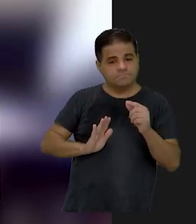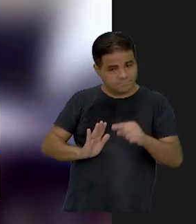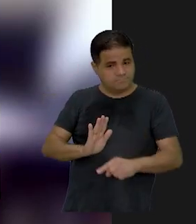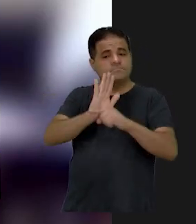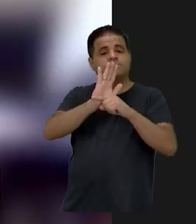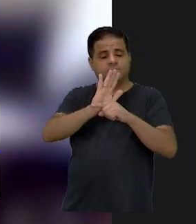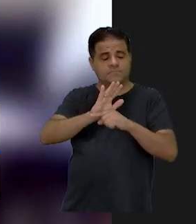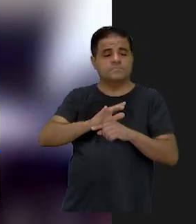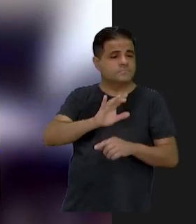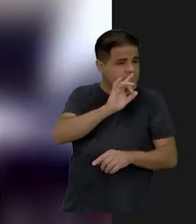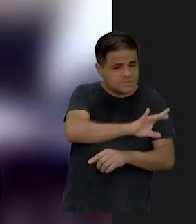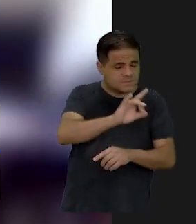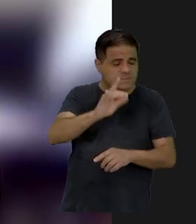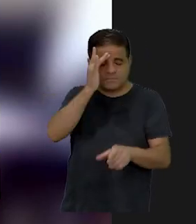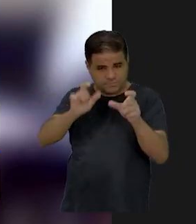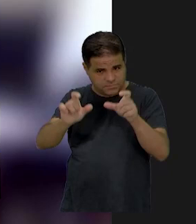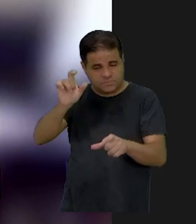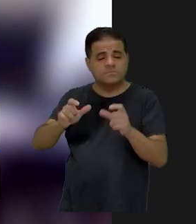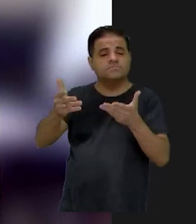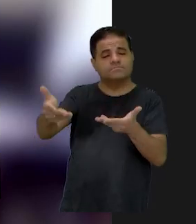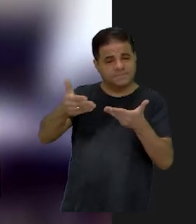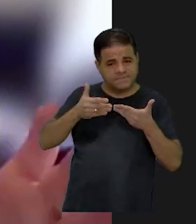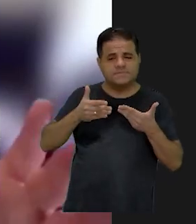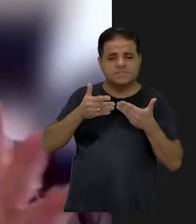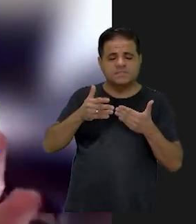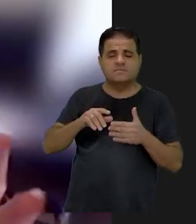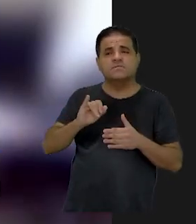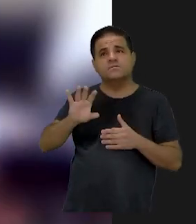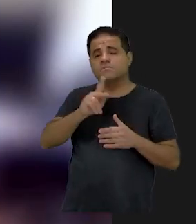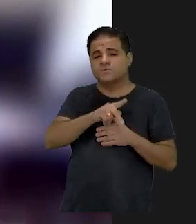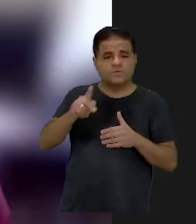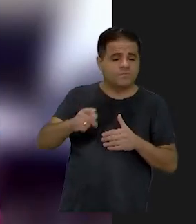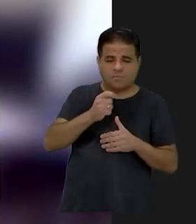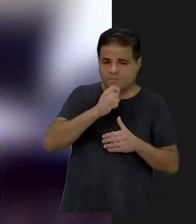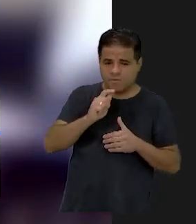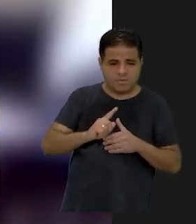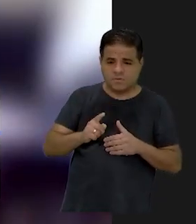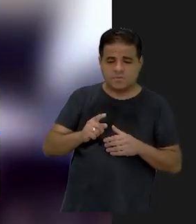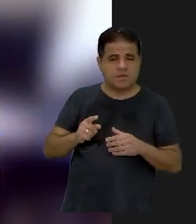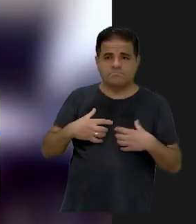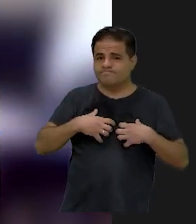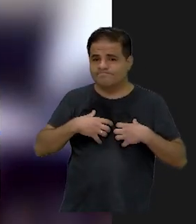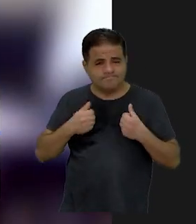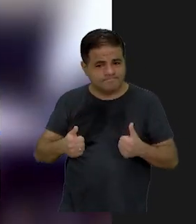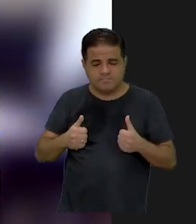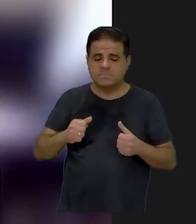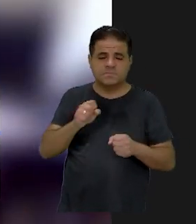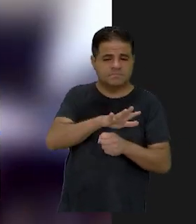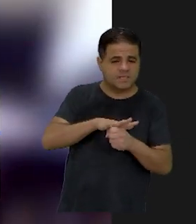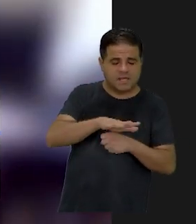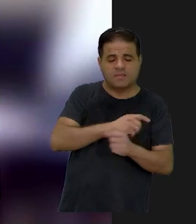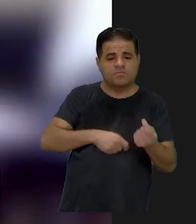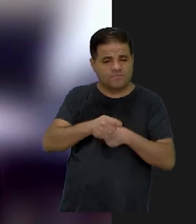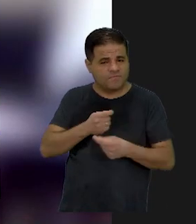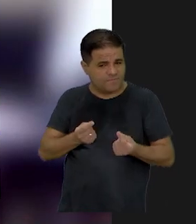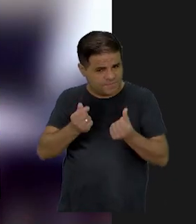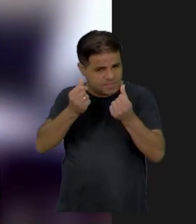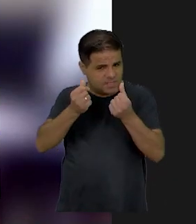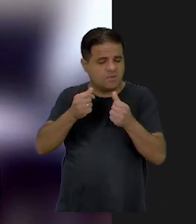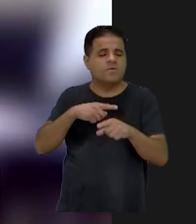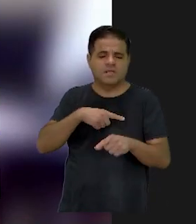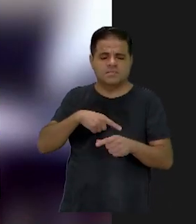de vida, no seu empreendimento pessoal ou empresarial, daqui a 5 anos, 10